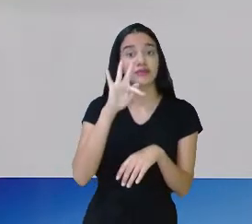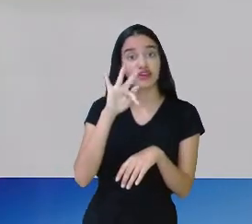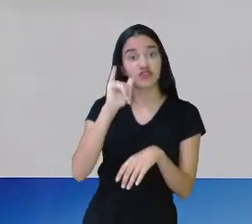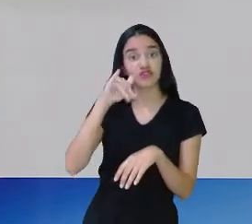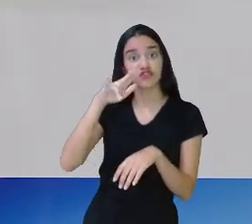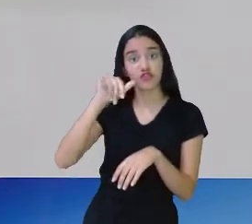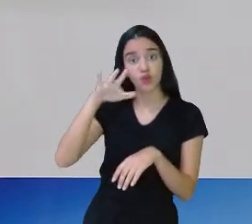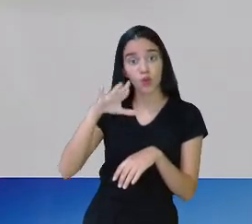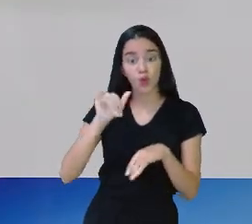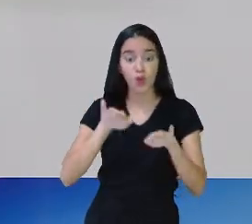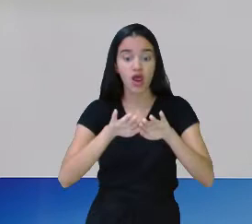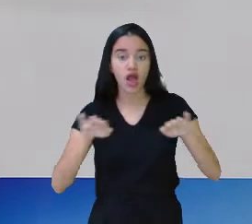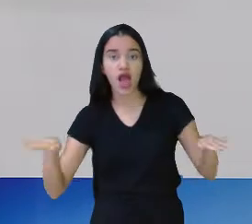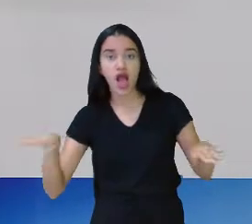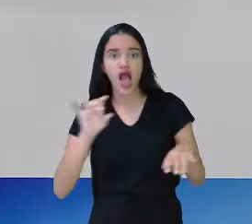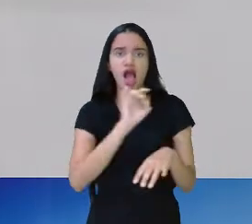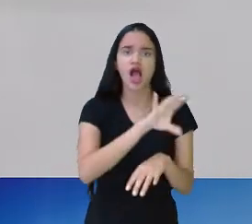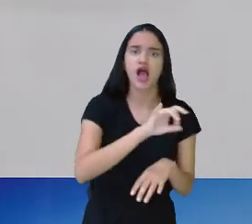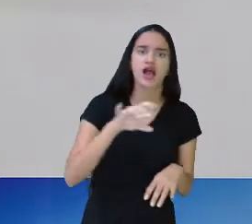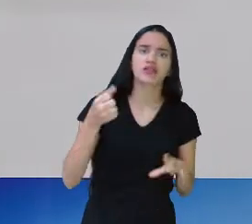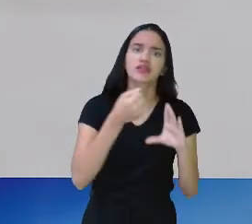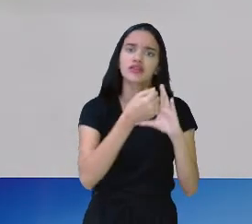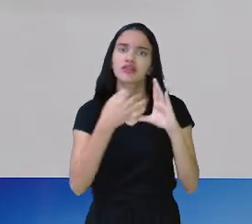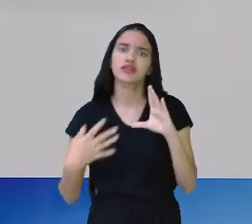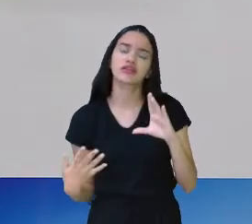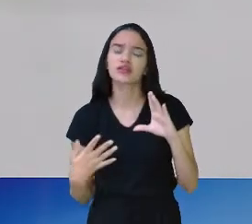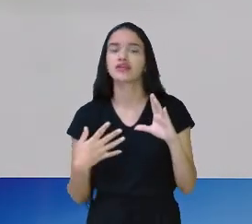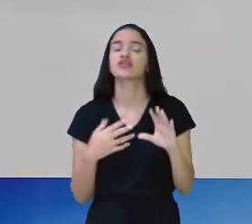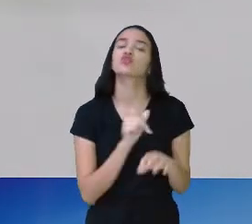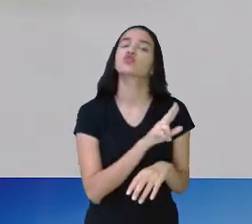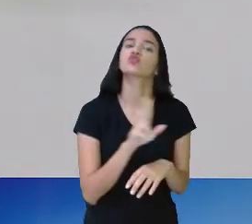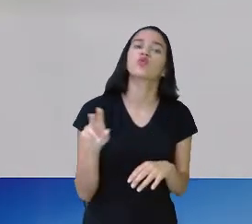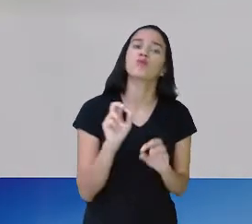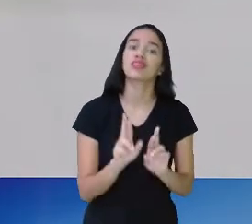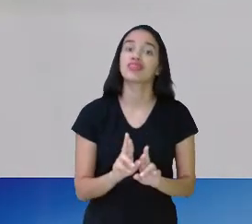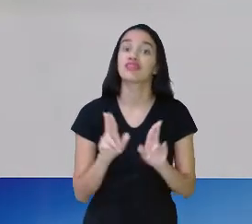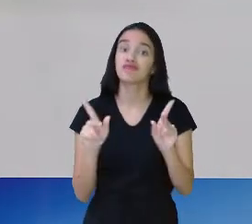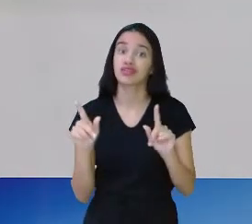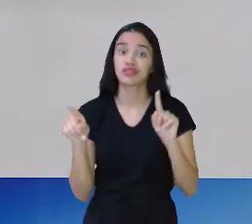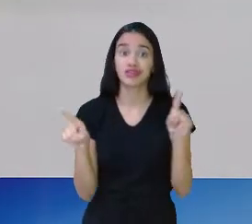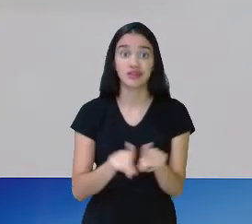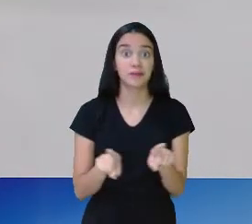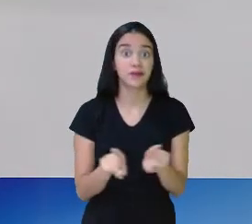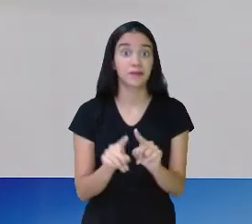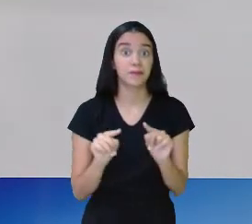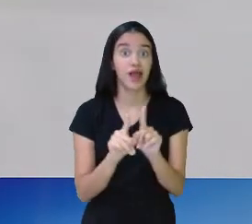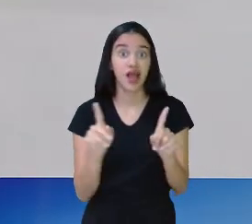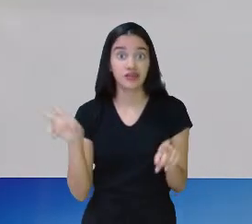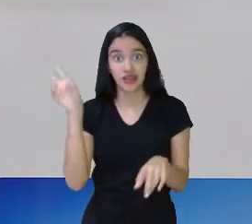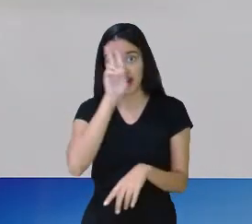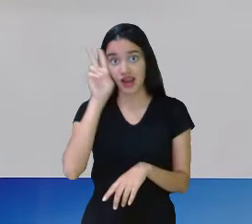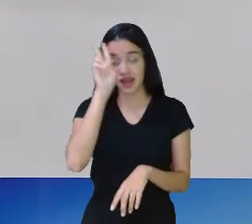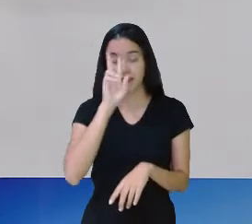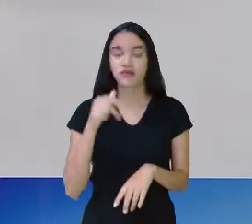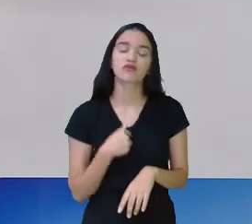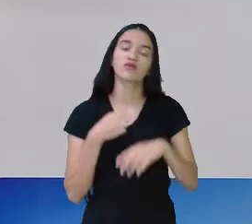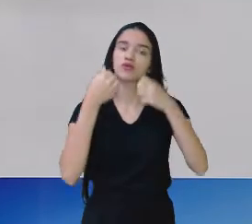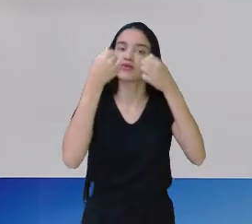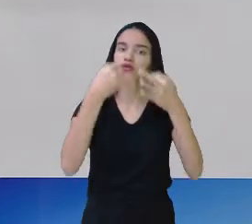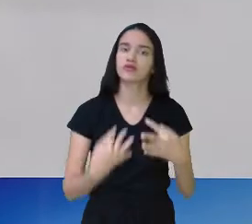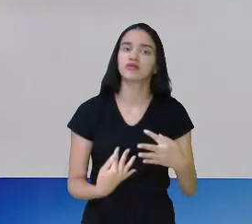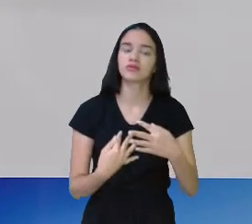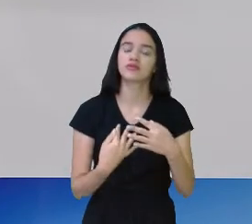onde cada uma delas tem uma característica e um nome diferente. Mas lembrando, quando eu falo de